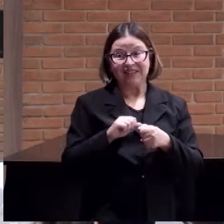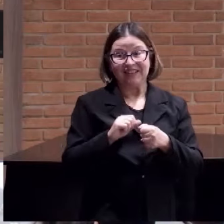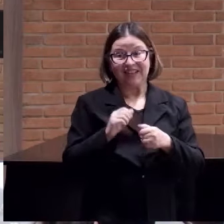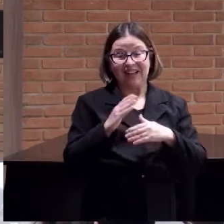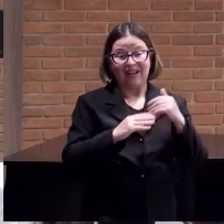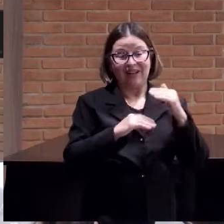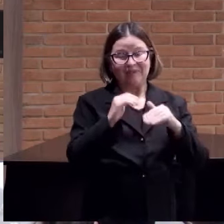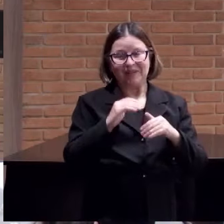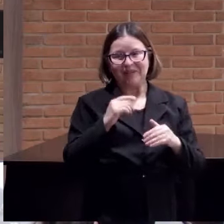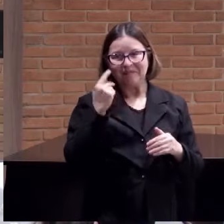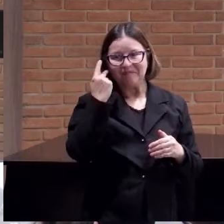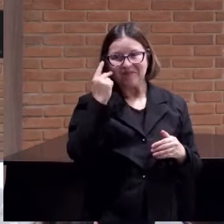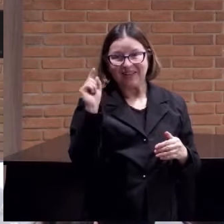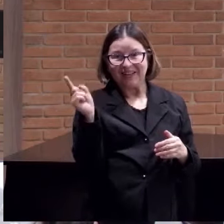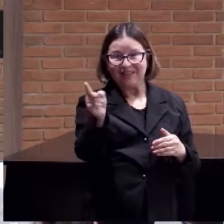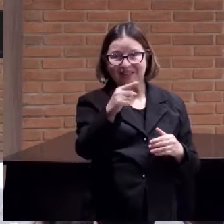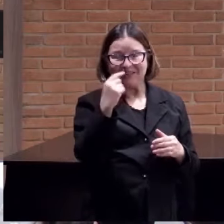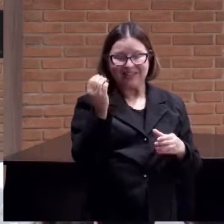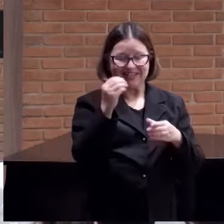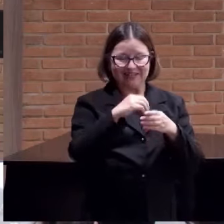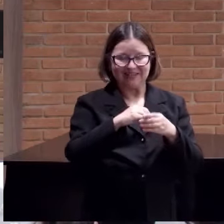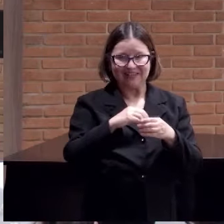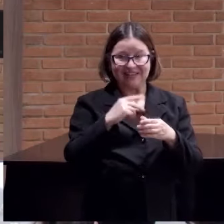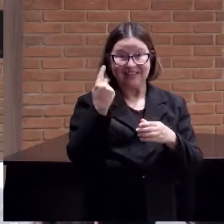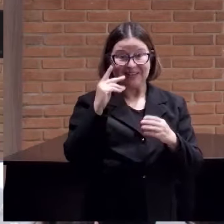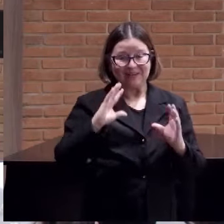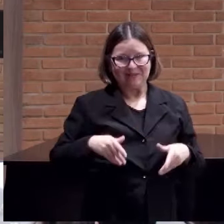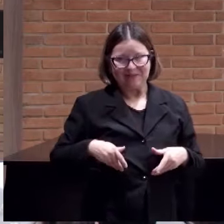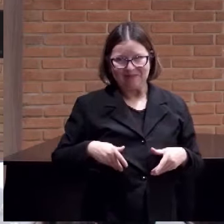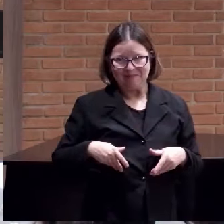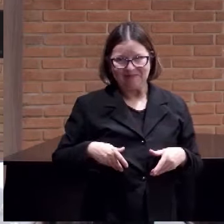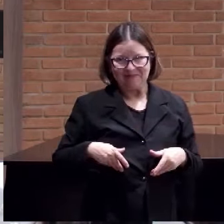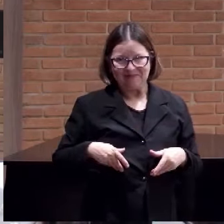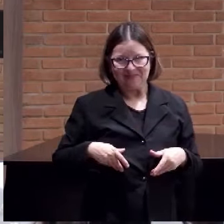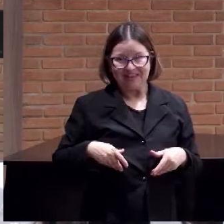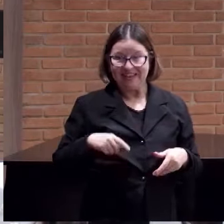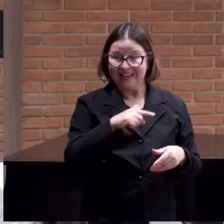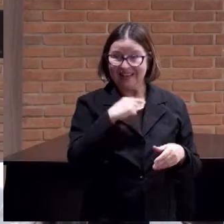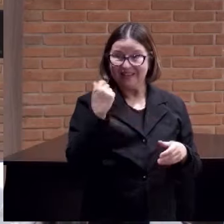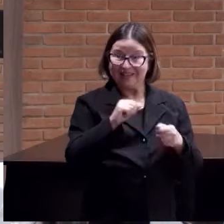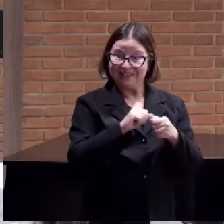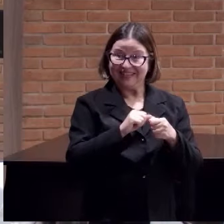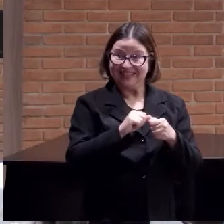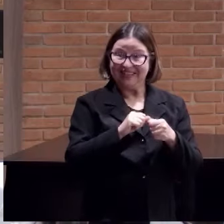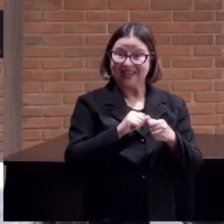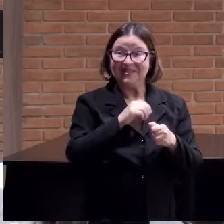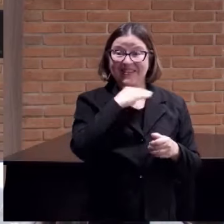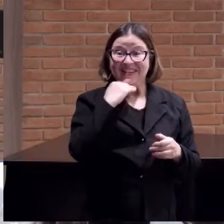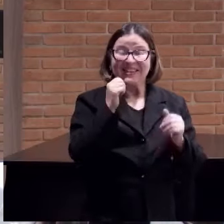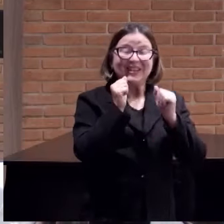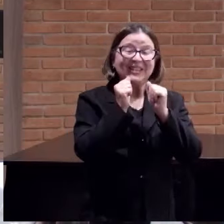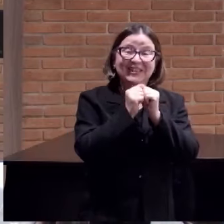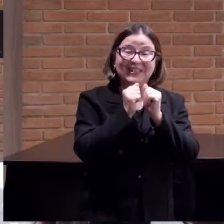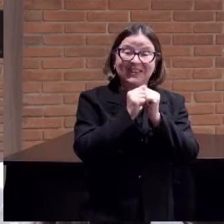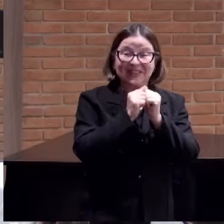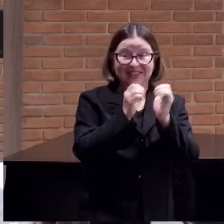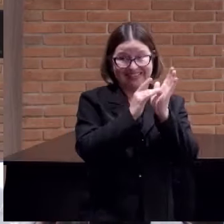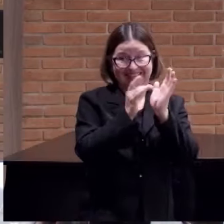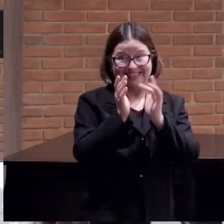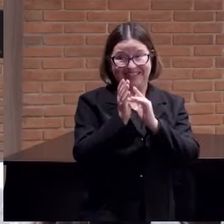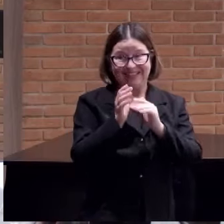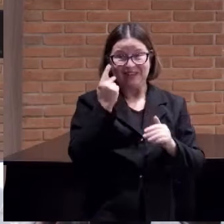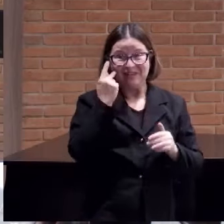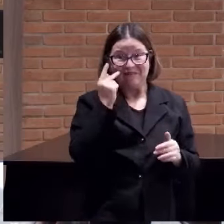para nos incluir nele e nos fazer morrer juntamente com ele, a fim de que nós